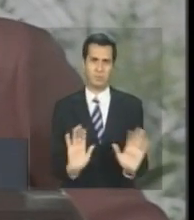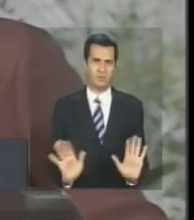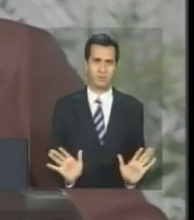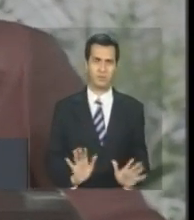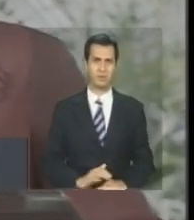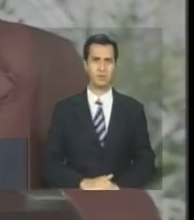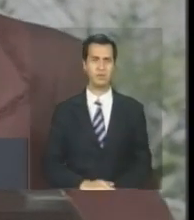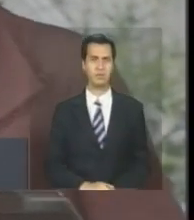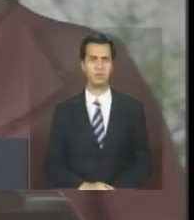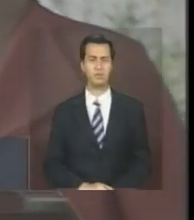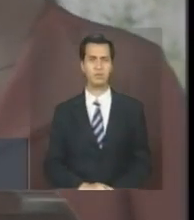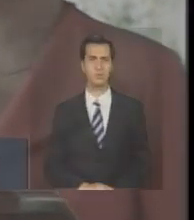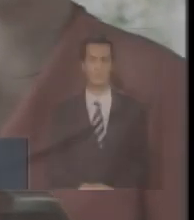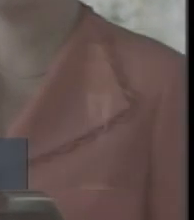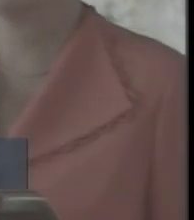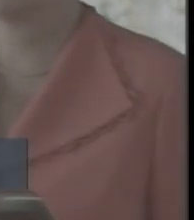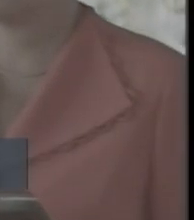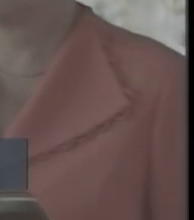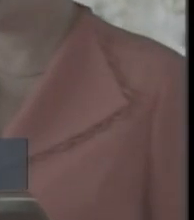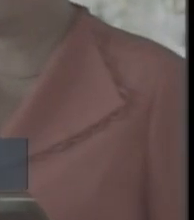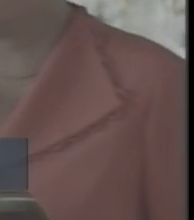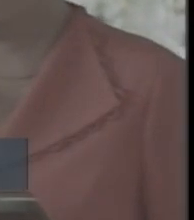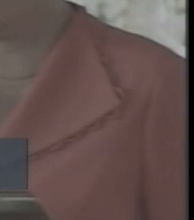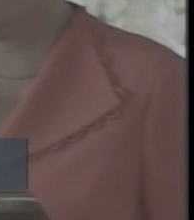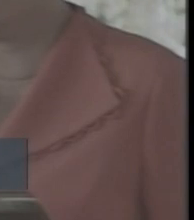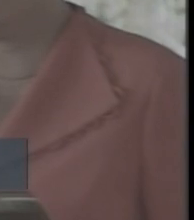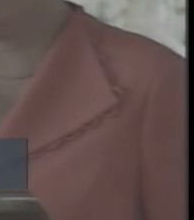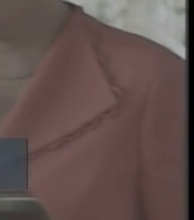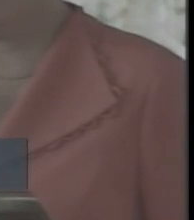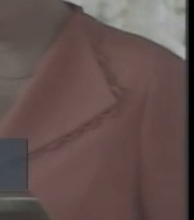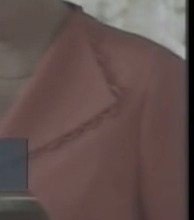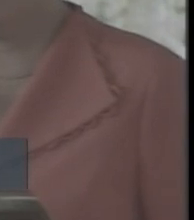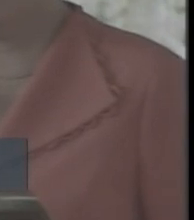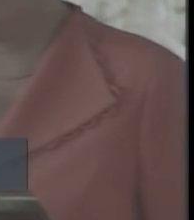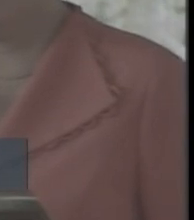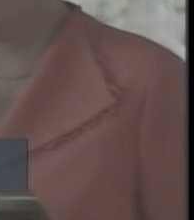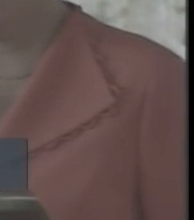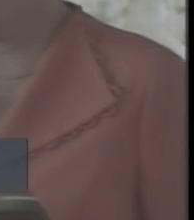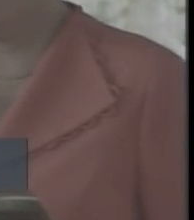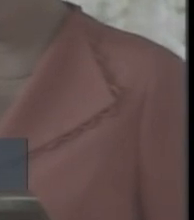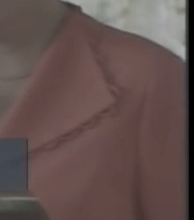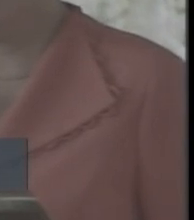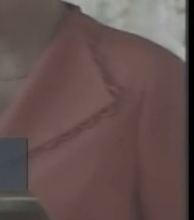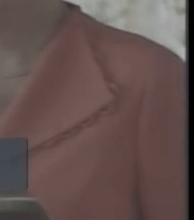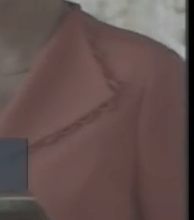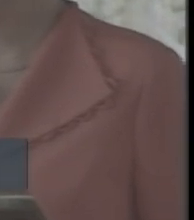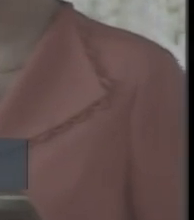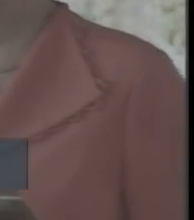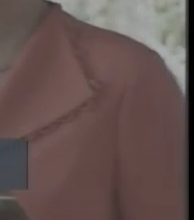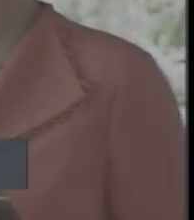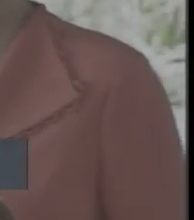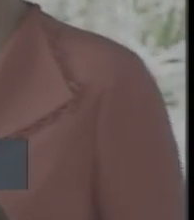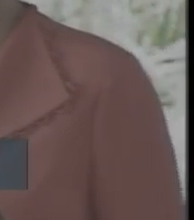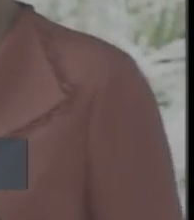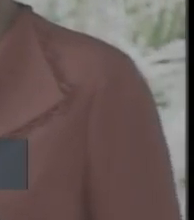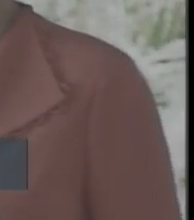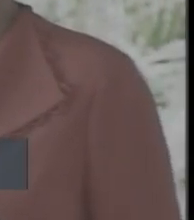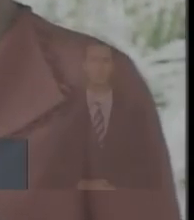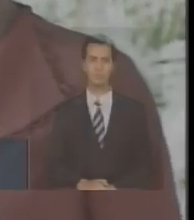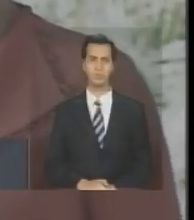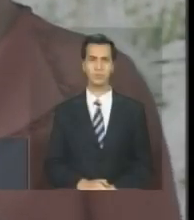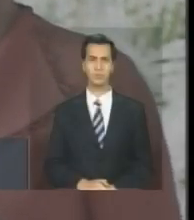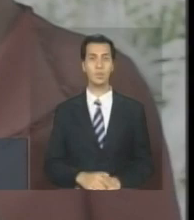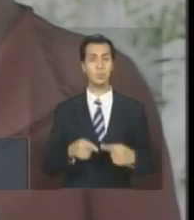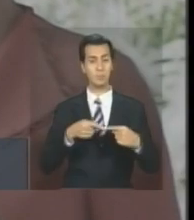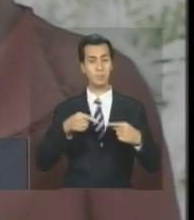concession n'est pas subordonnée à la démonstration, par exemple, d'un contrat d'emploi au Brésil. E isso por um prazo